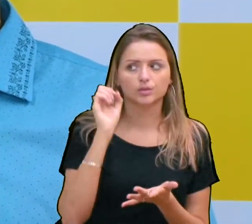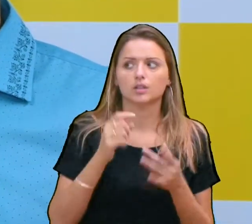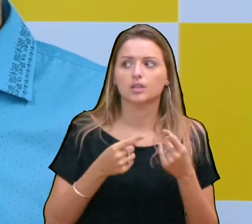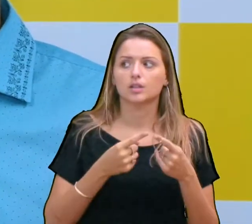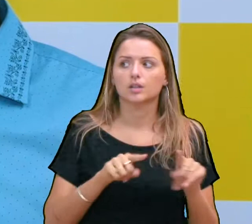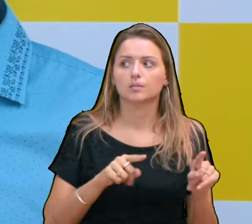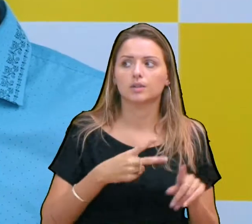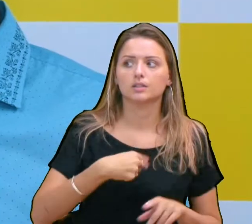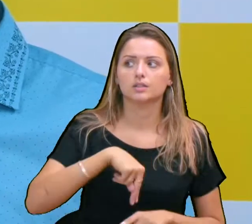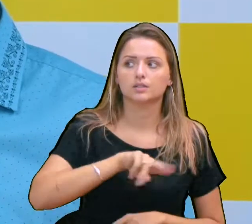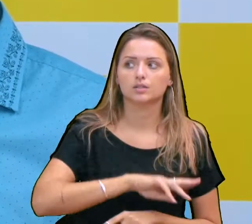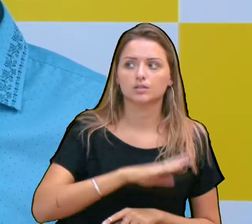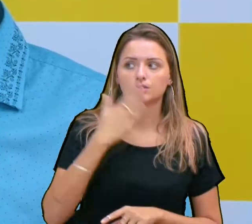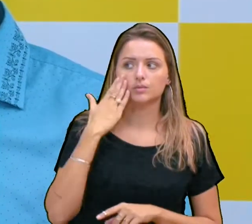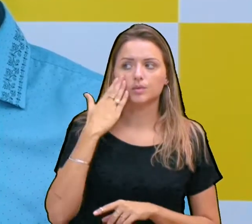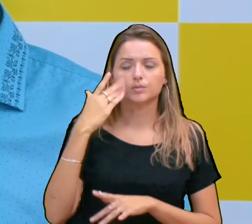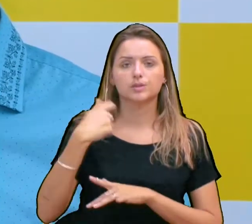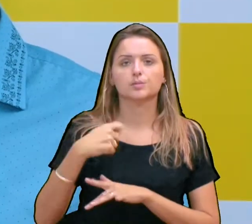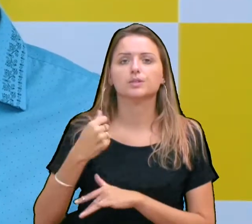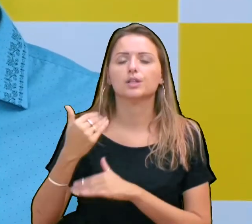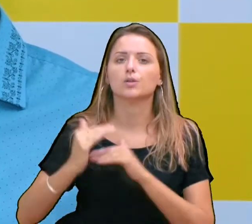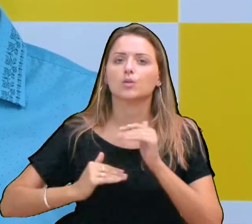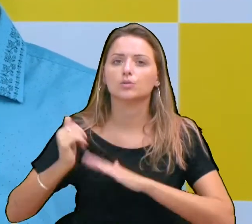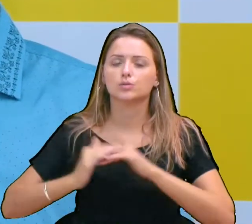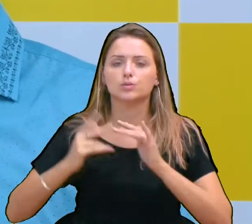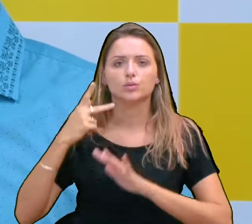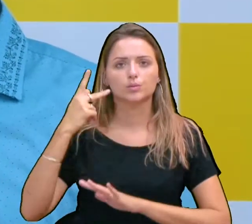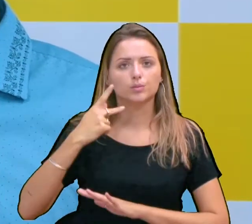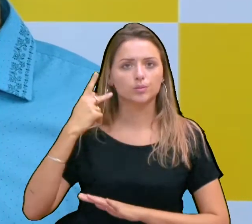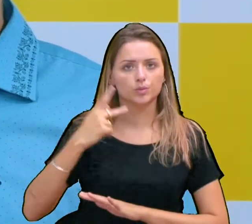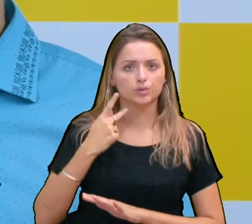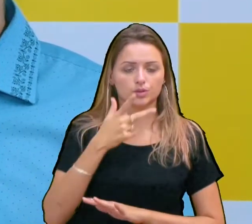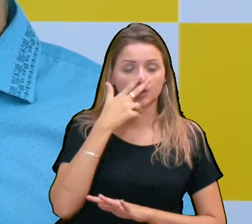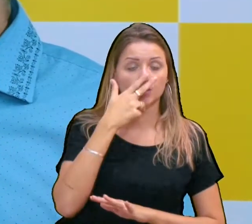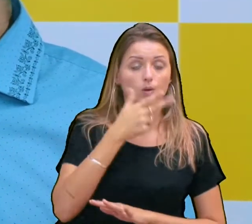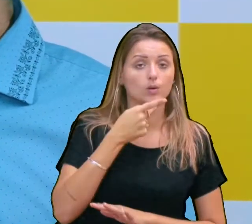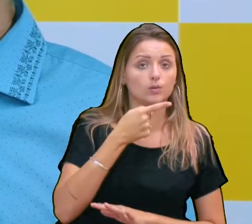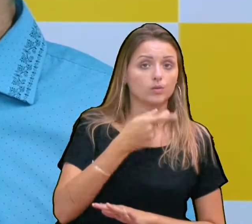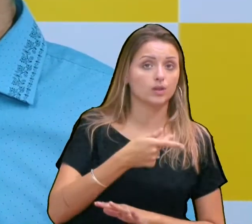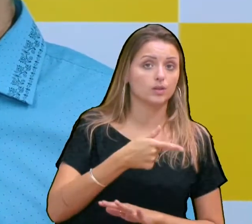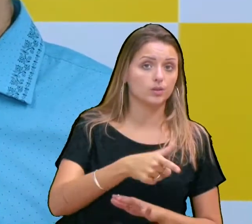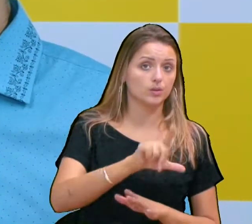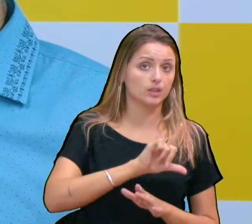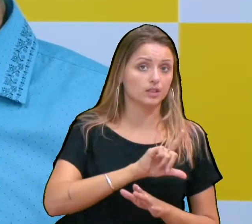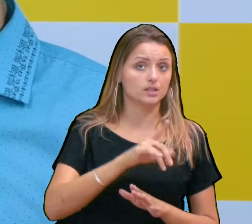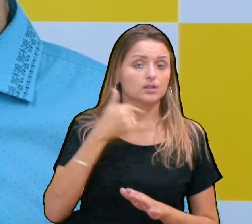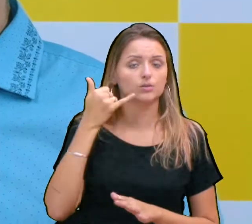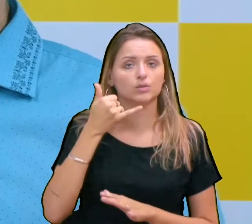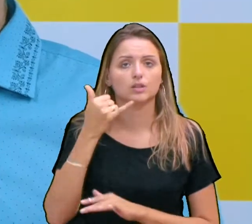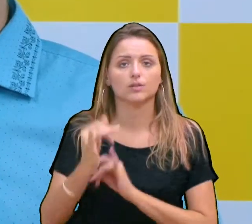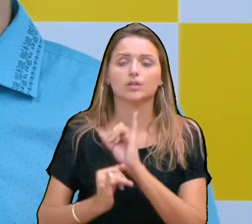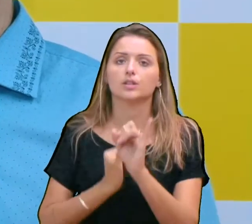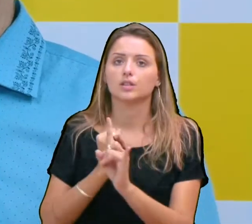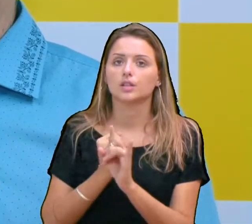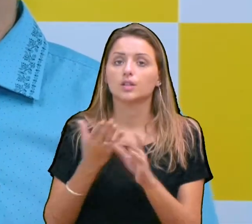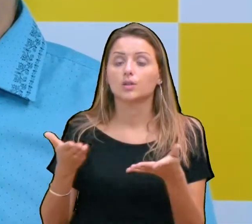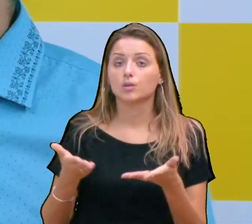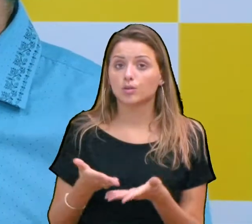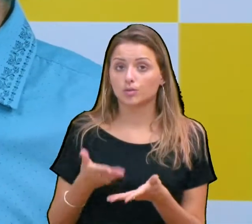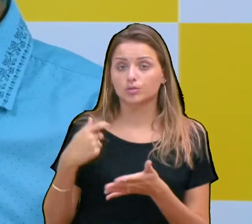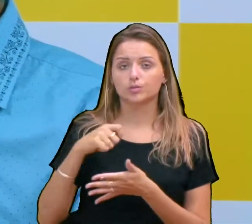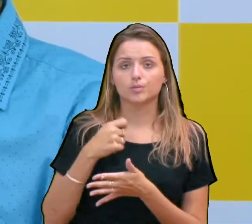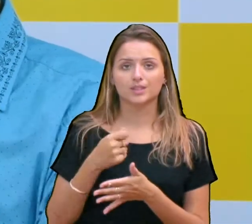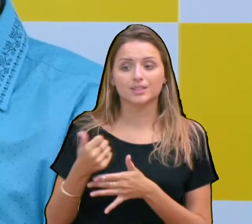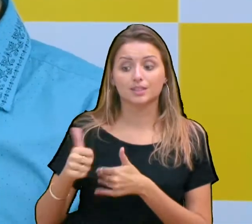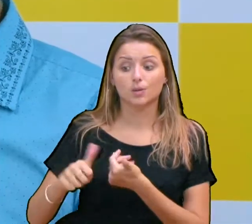gente sabe que temos que construir políticas, assim como a gente falou anteriormente sobre a telefonia e internet. Hoje a gente tem que